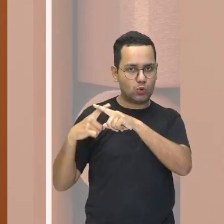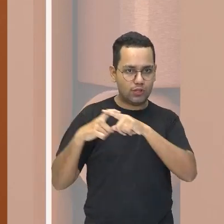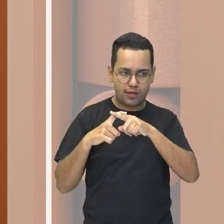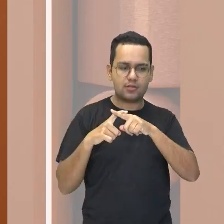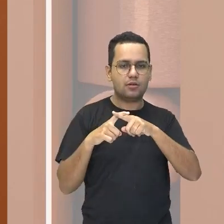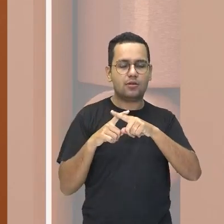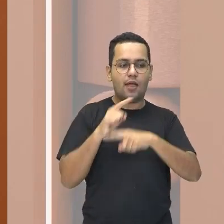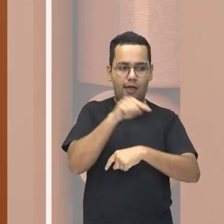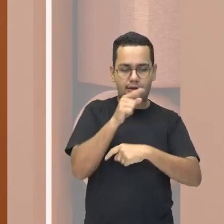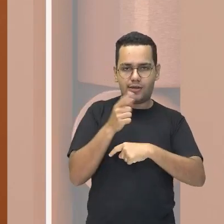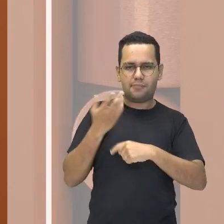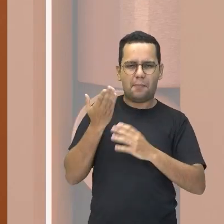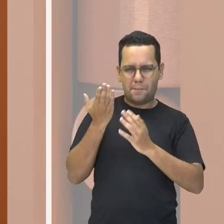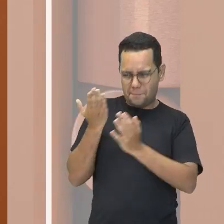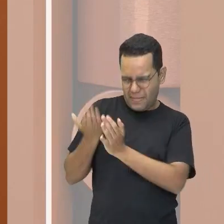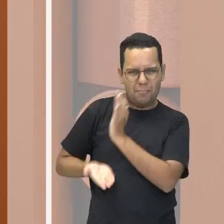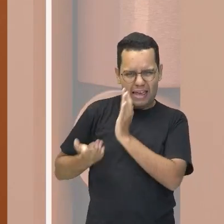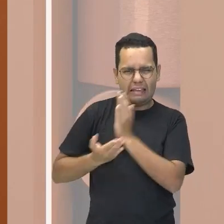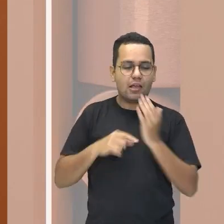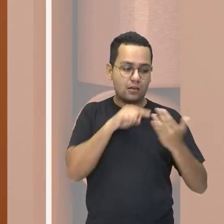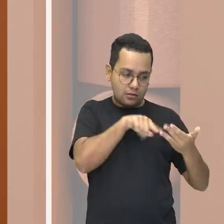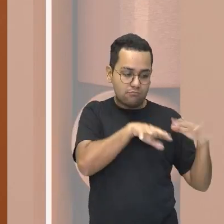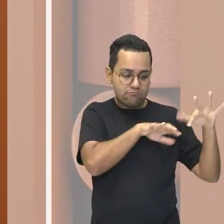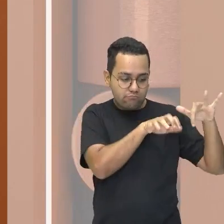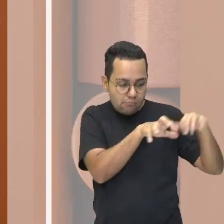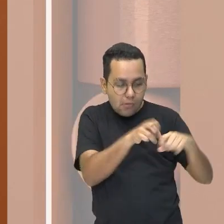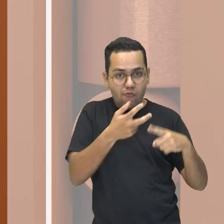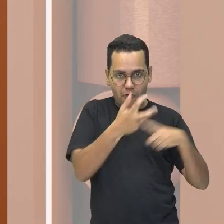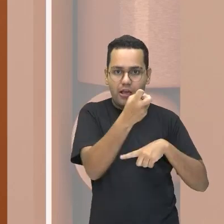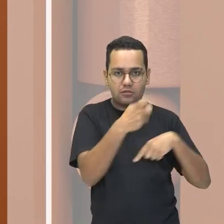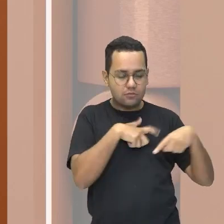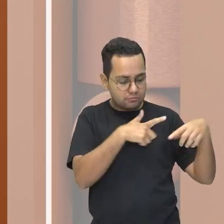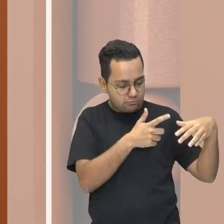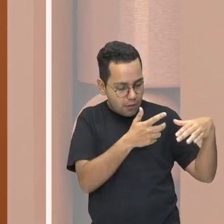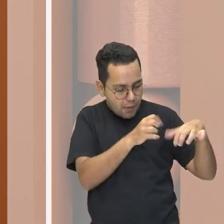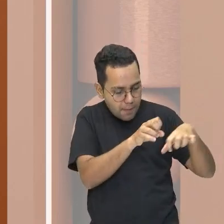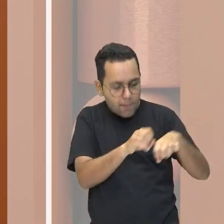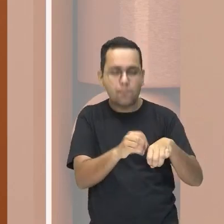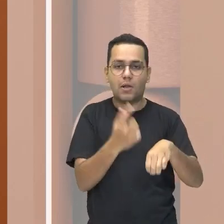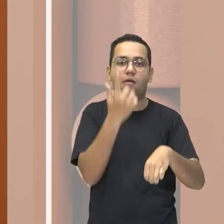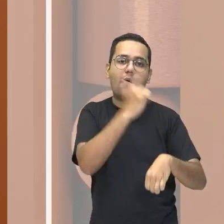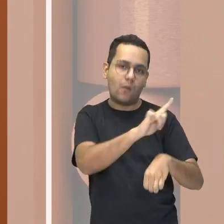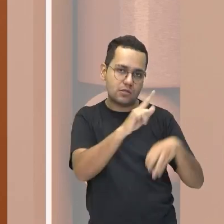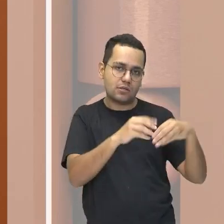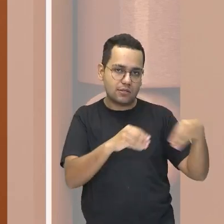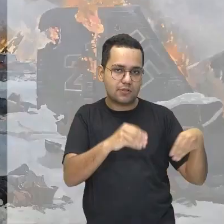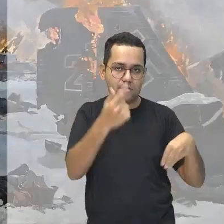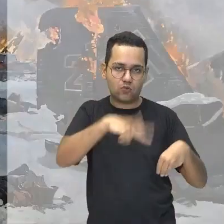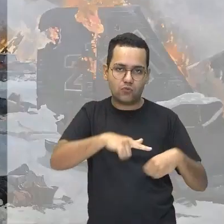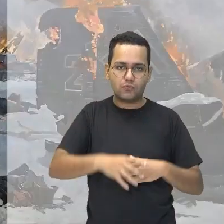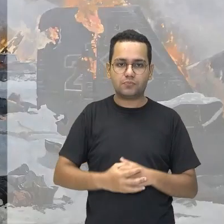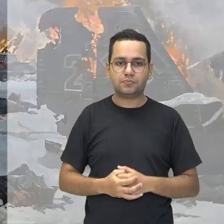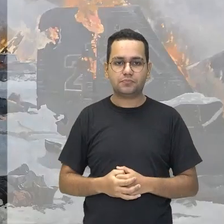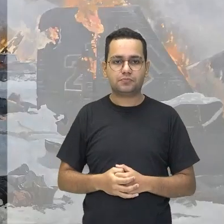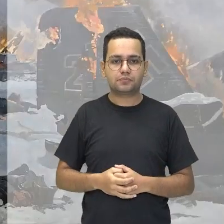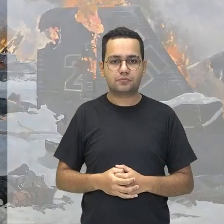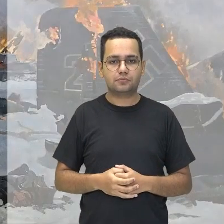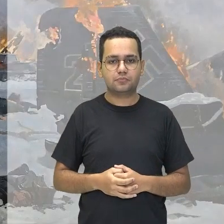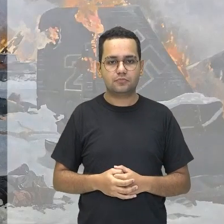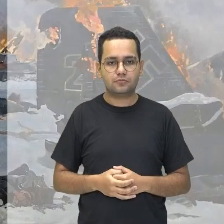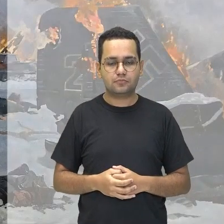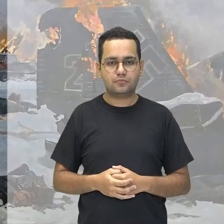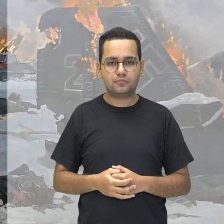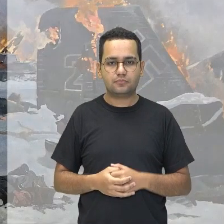soviéticos em relação ao território que foi conquistada outrora pelo exército nazista. Vamos lá com o texto, vamos lá, gente?